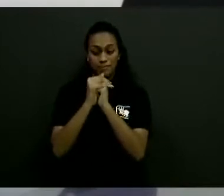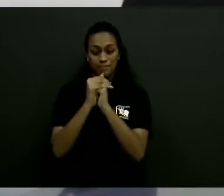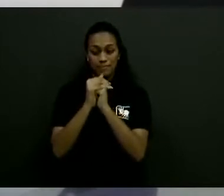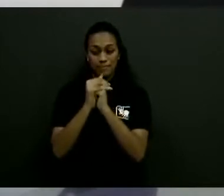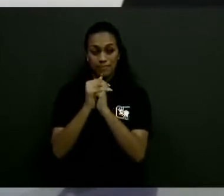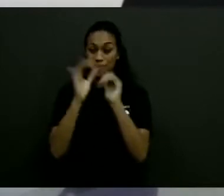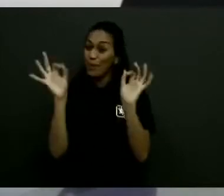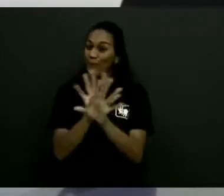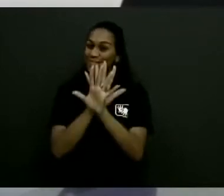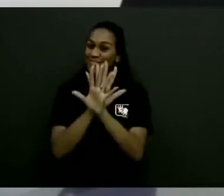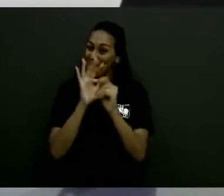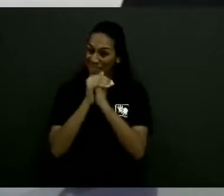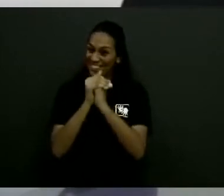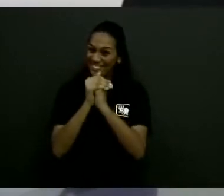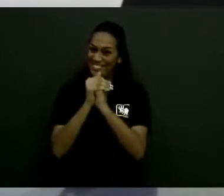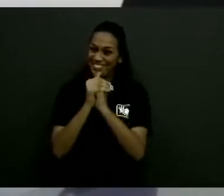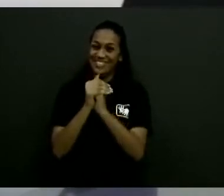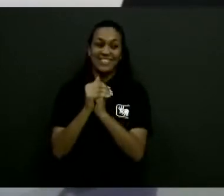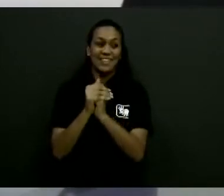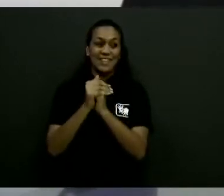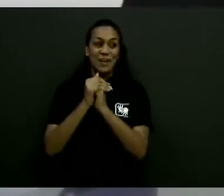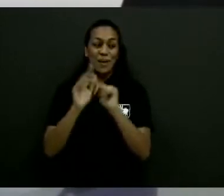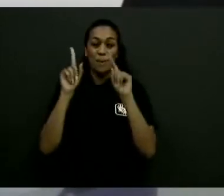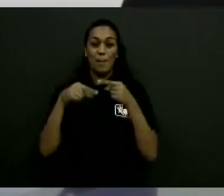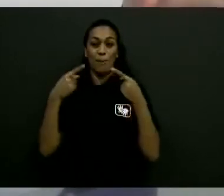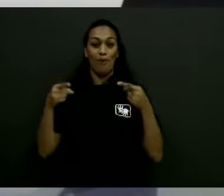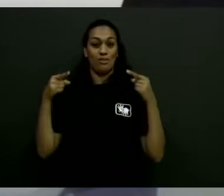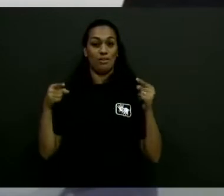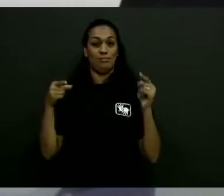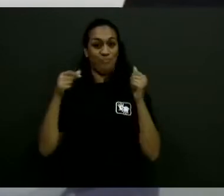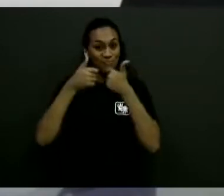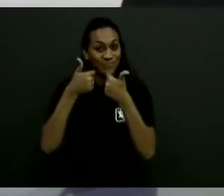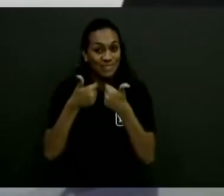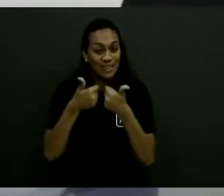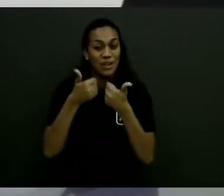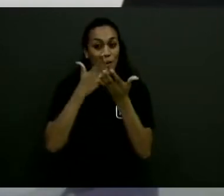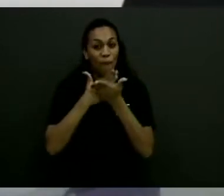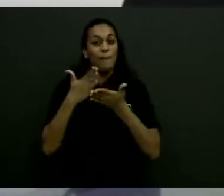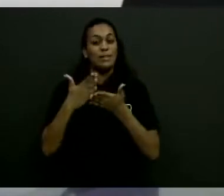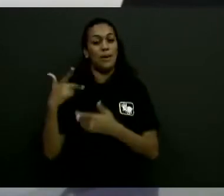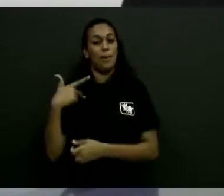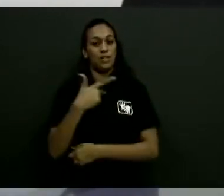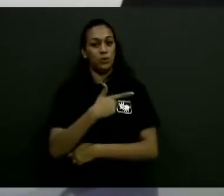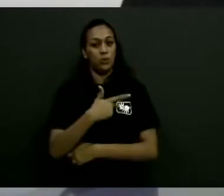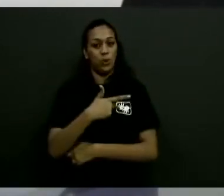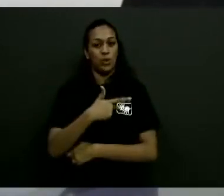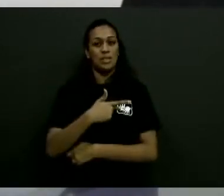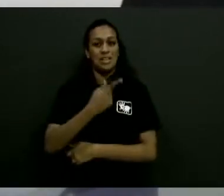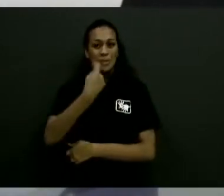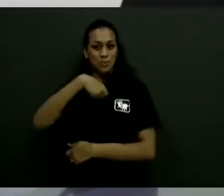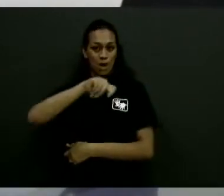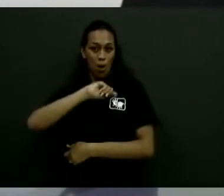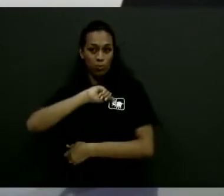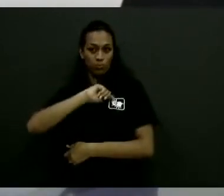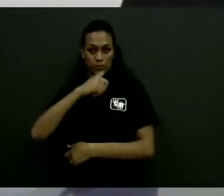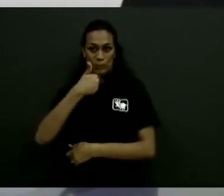Tá feito. Amém. Vamos cantar então só mais uma canção e vamos já ver se o pastor está conosco aqui para que